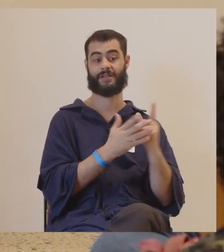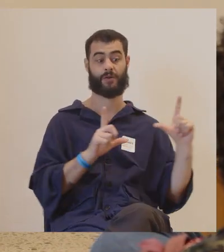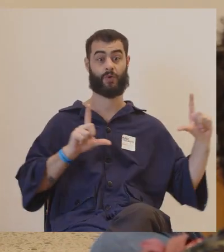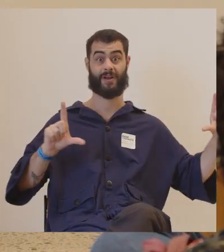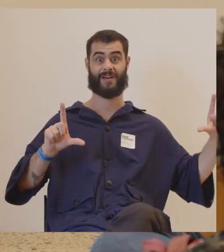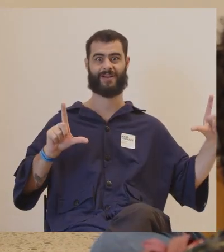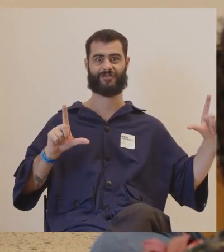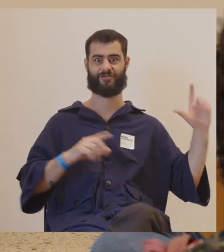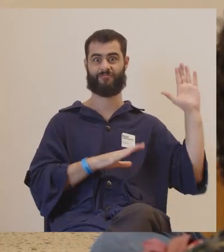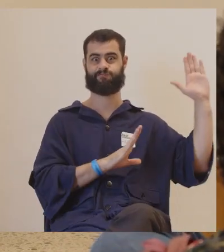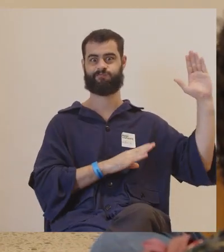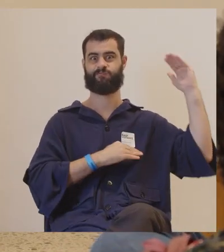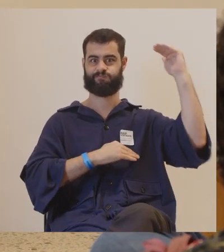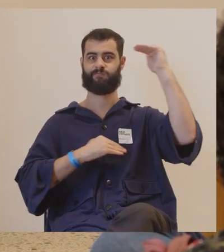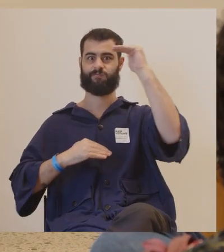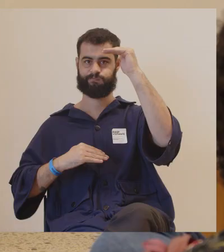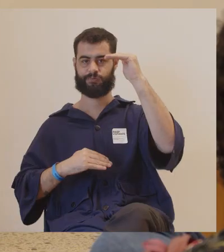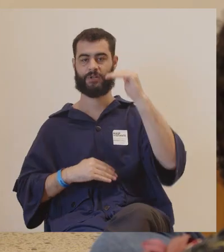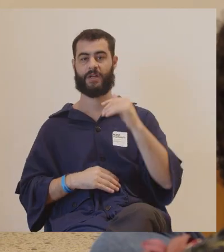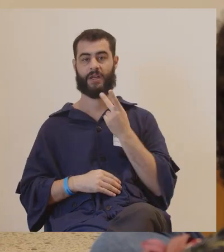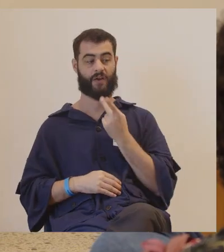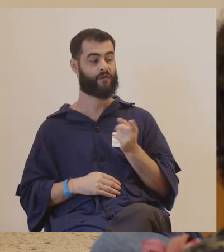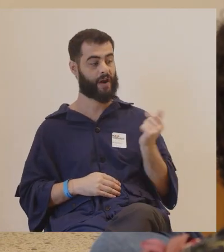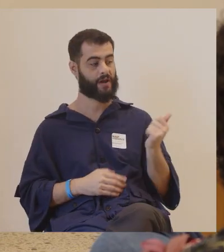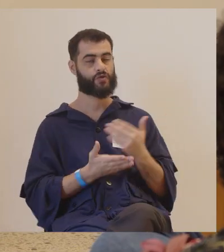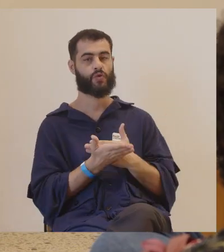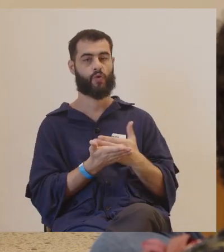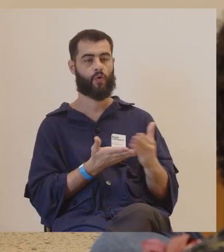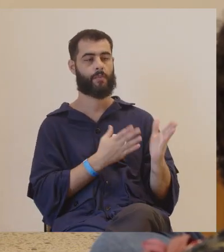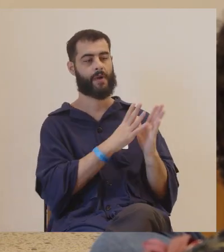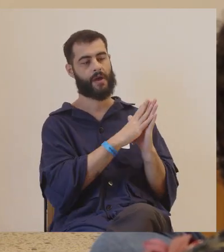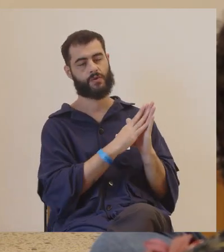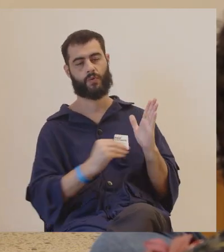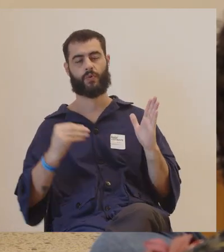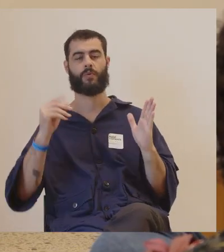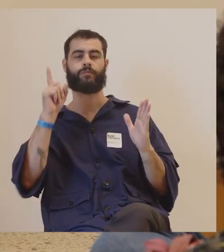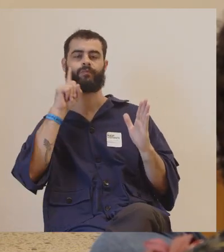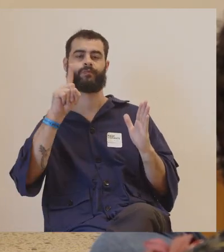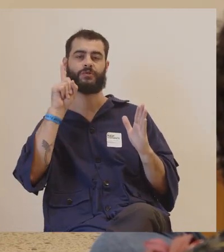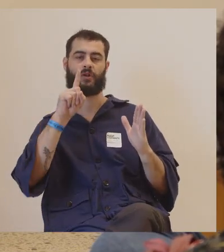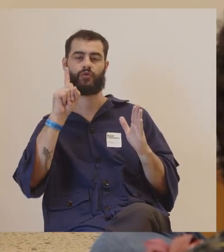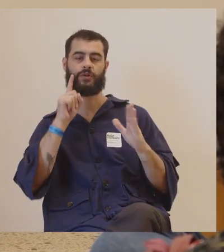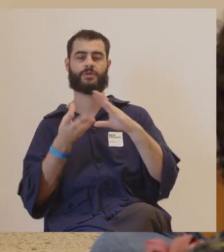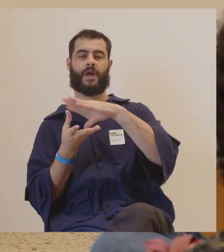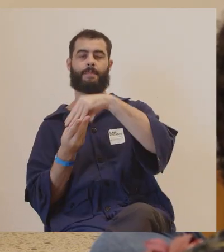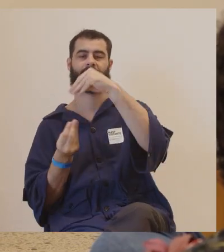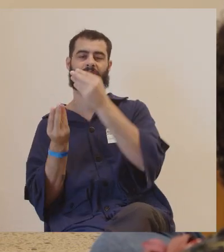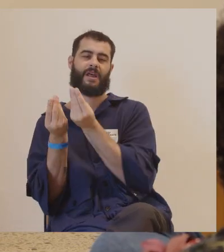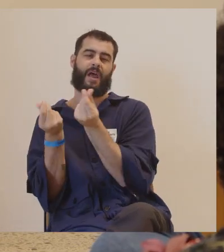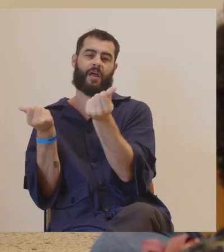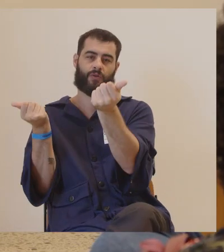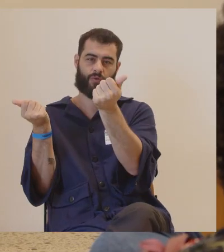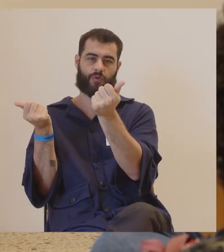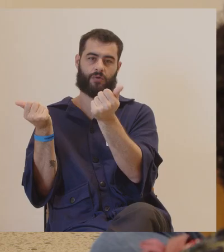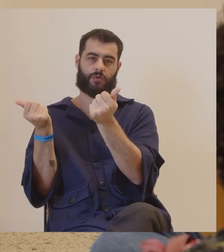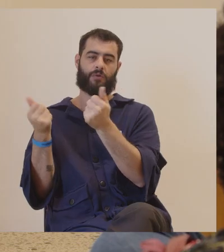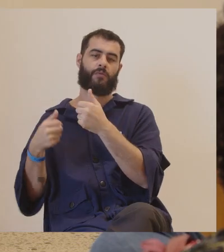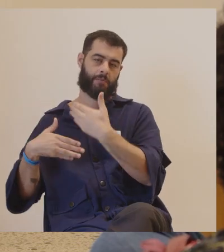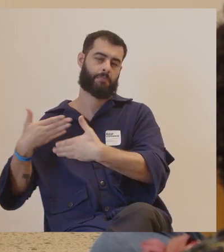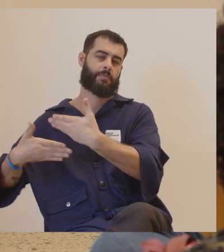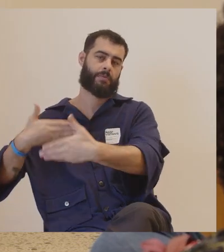fala dessa pintura como precursora do expressionismo abstrato estadunidense. Há questões sobre